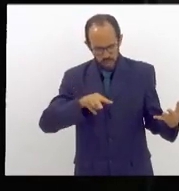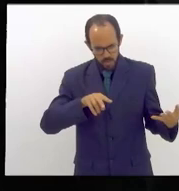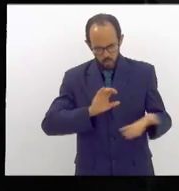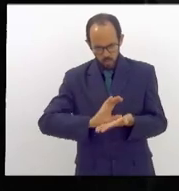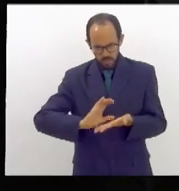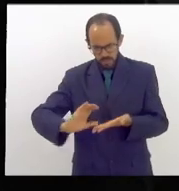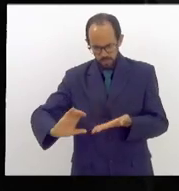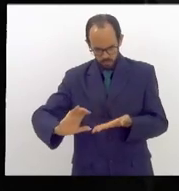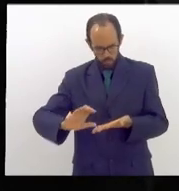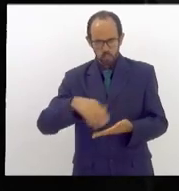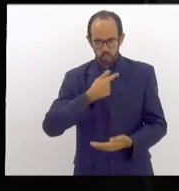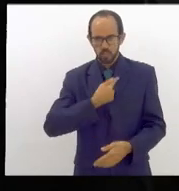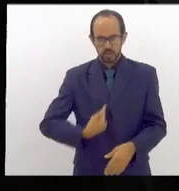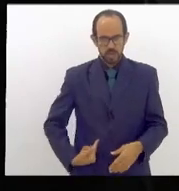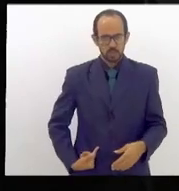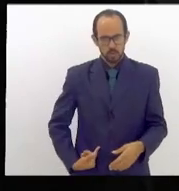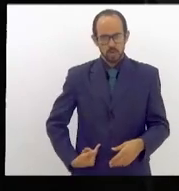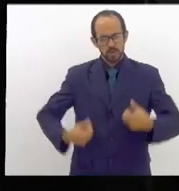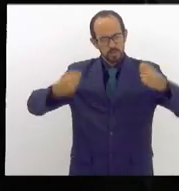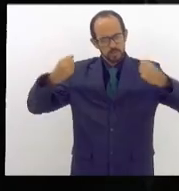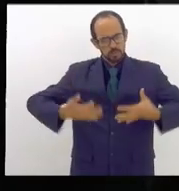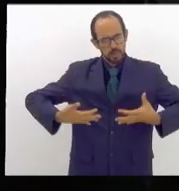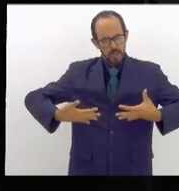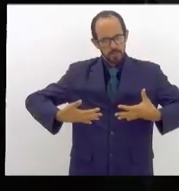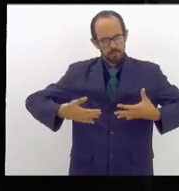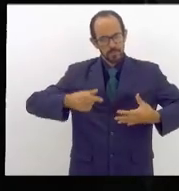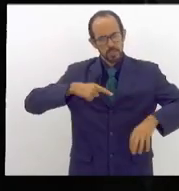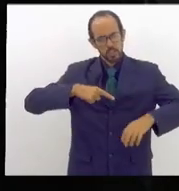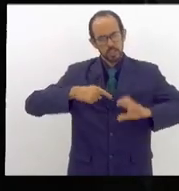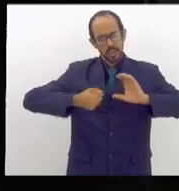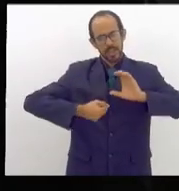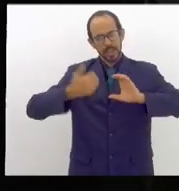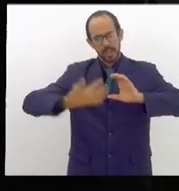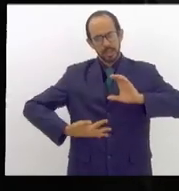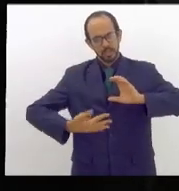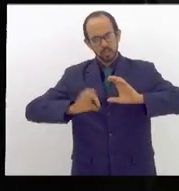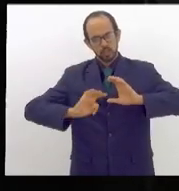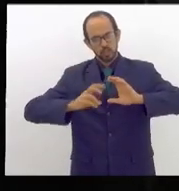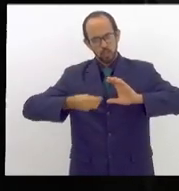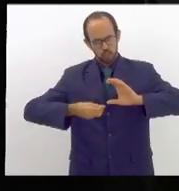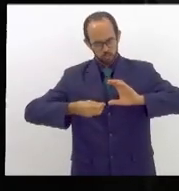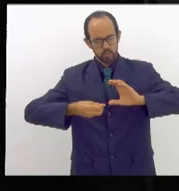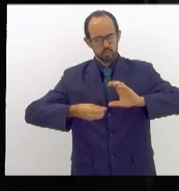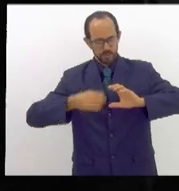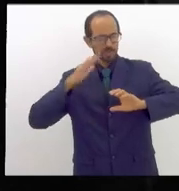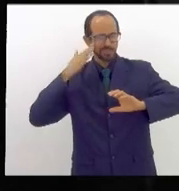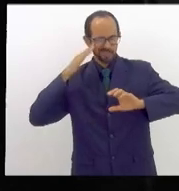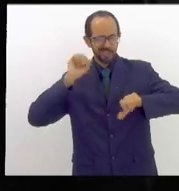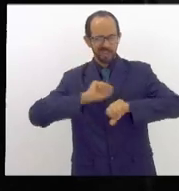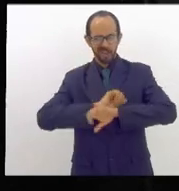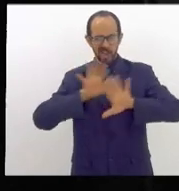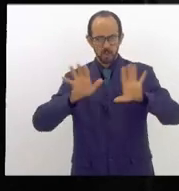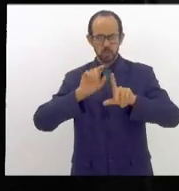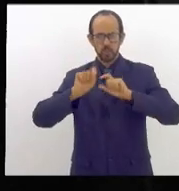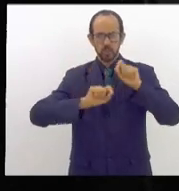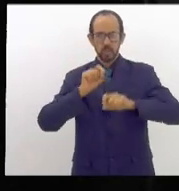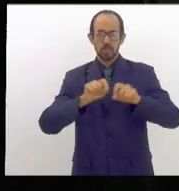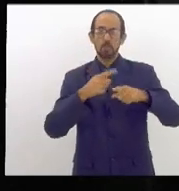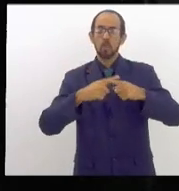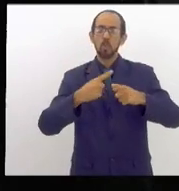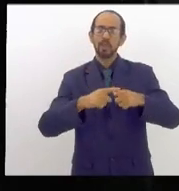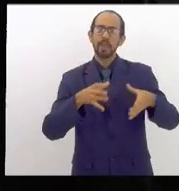e nós temos elementos é para entender porque que o corpo instrutivo do Tribunal de Contas